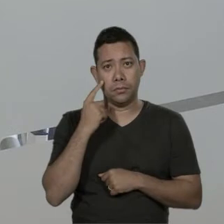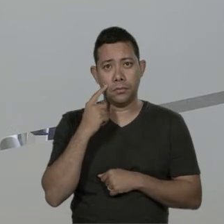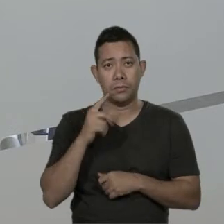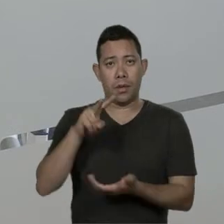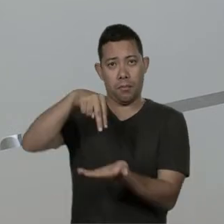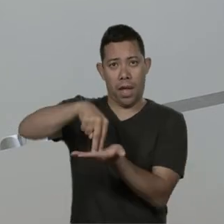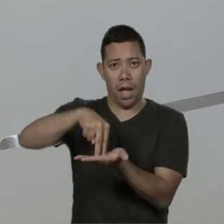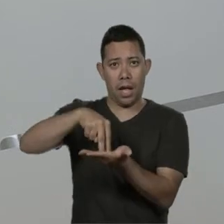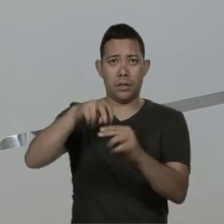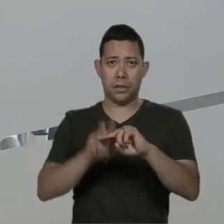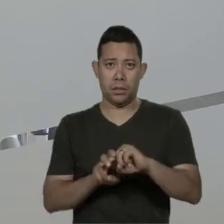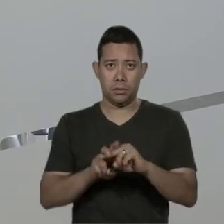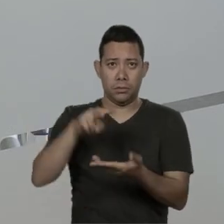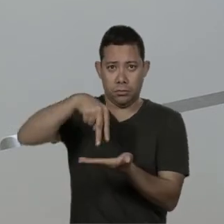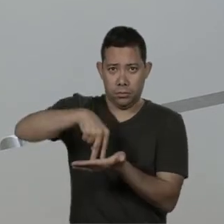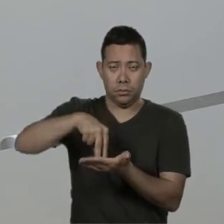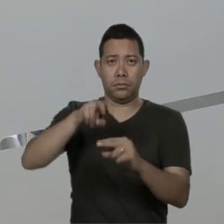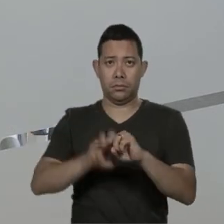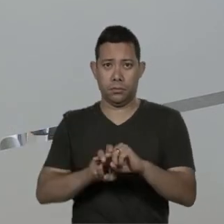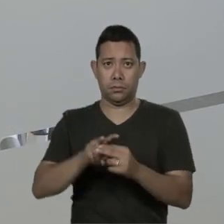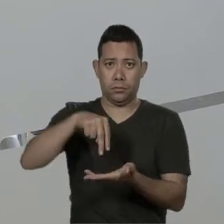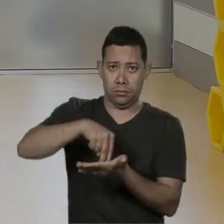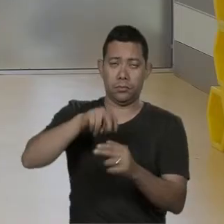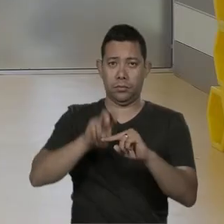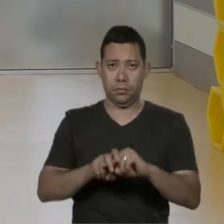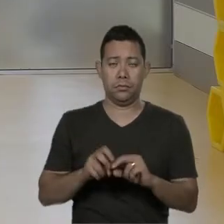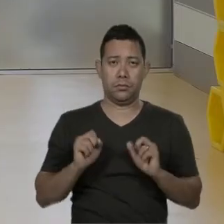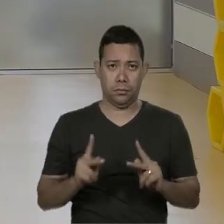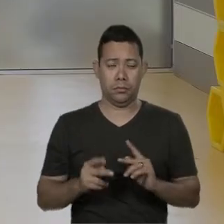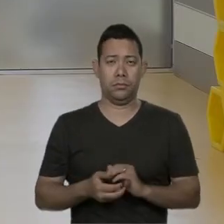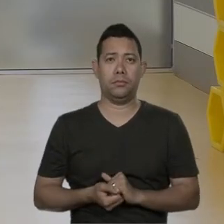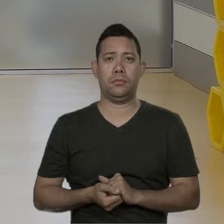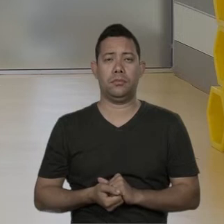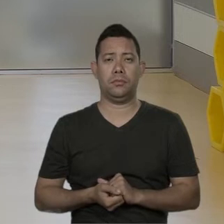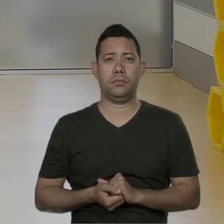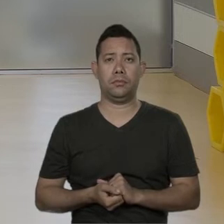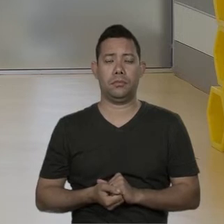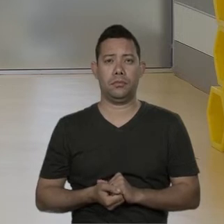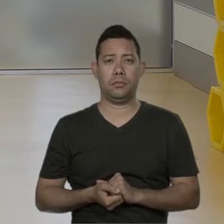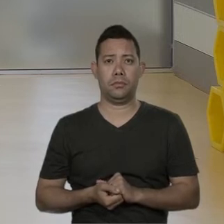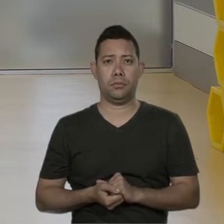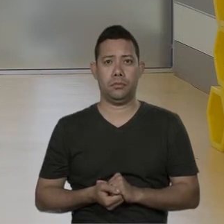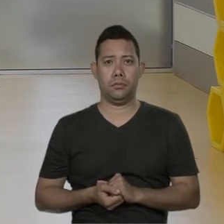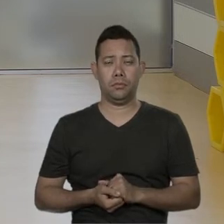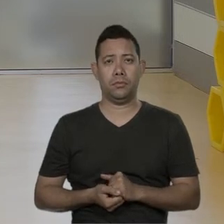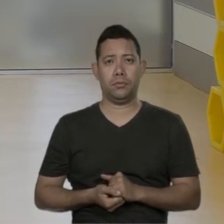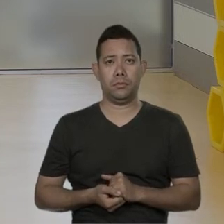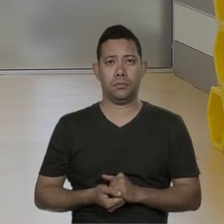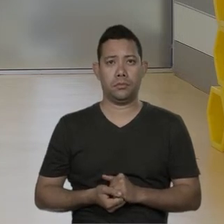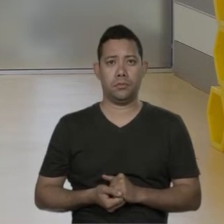sentar. Variando 30 segundinhos para uma e para outra. Beleza? Fechou. Carga constante.